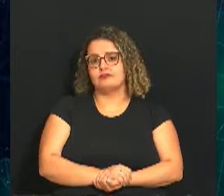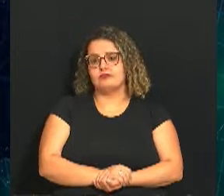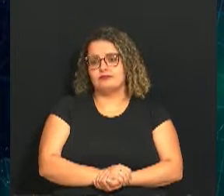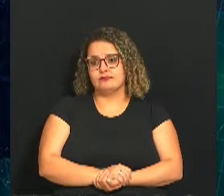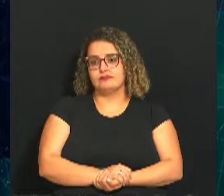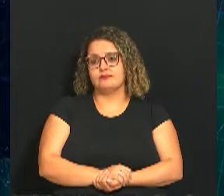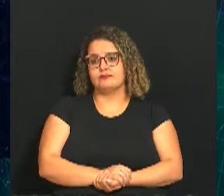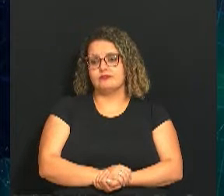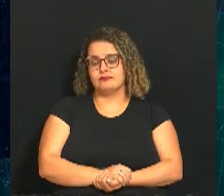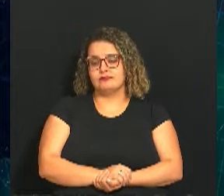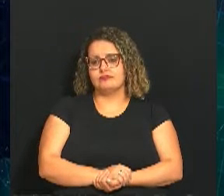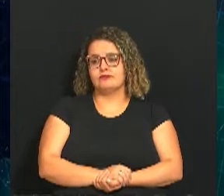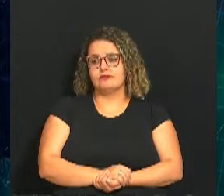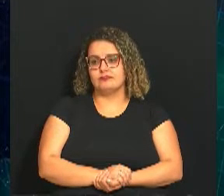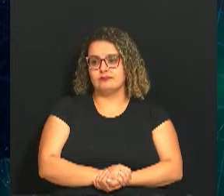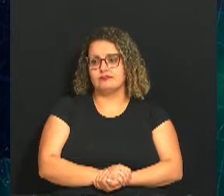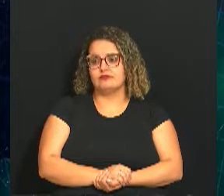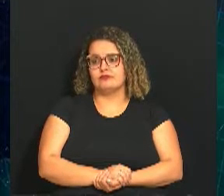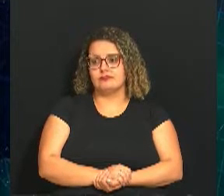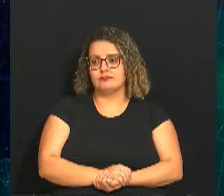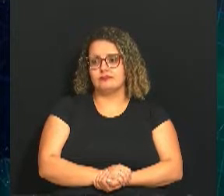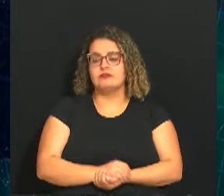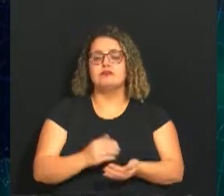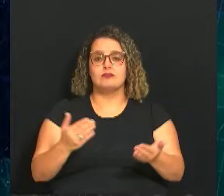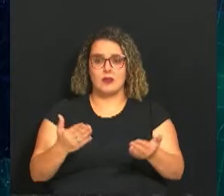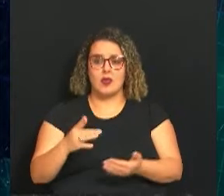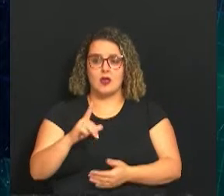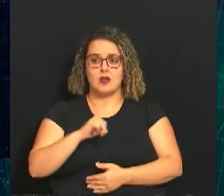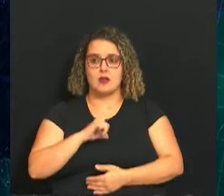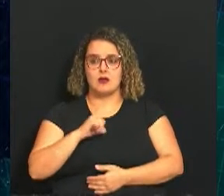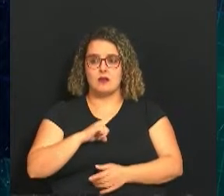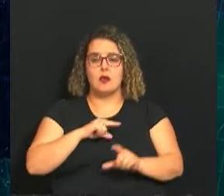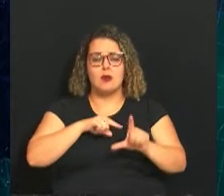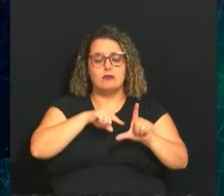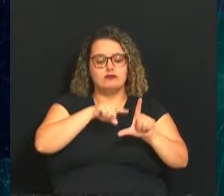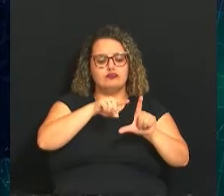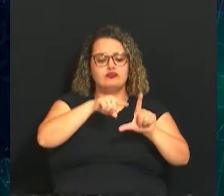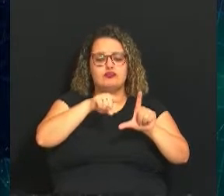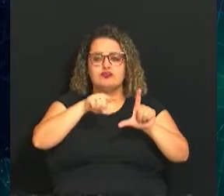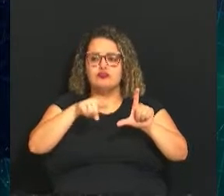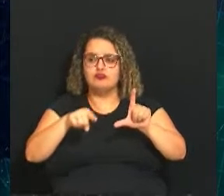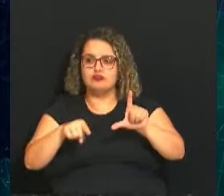30.432 casos. Agora nós temos aí uma queda um pouco, Valinhos,